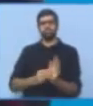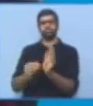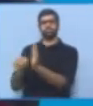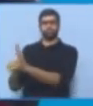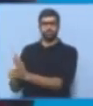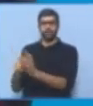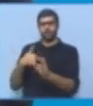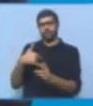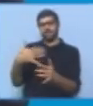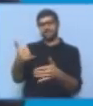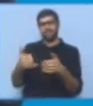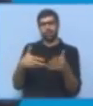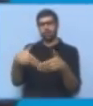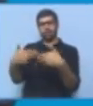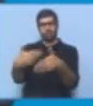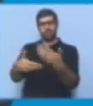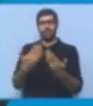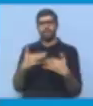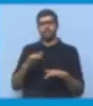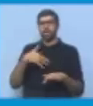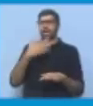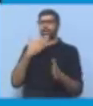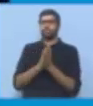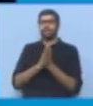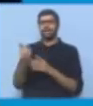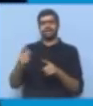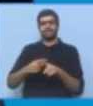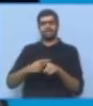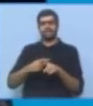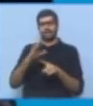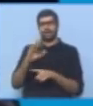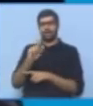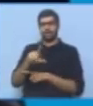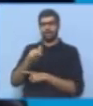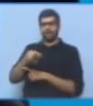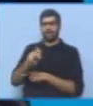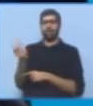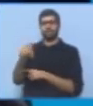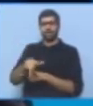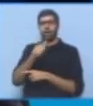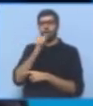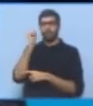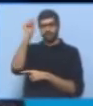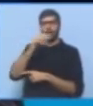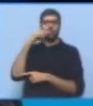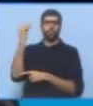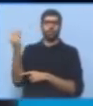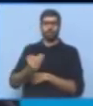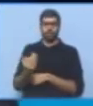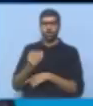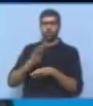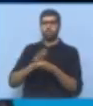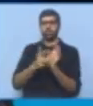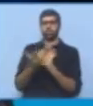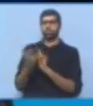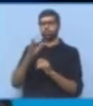continuar a comandar a coisa, mas já agora é interessante isto de estar aqui a Helena, batizada em adulta, porque Jesus também